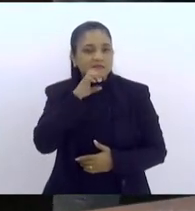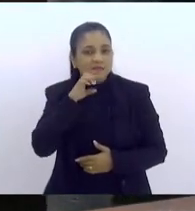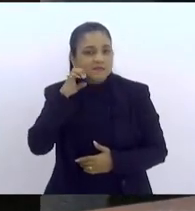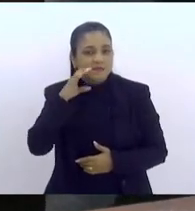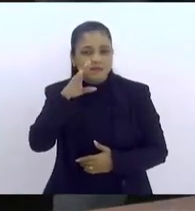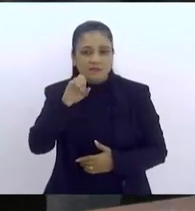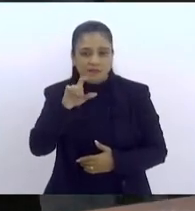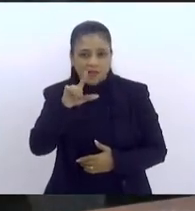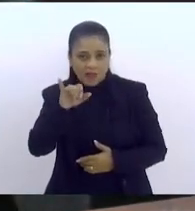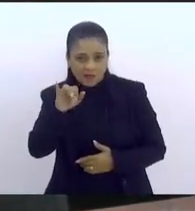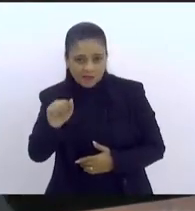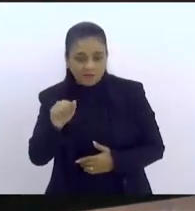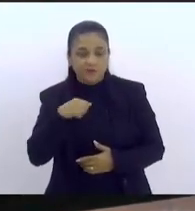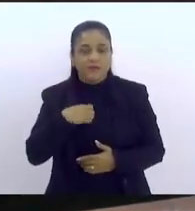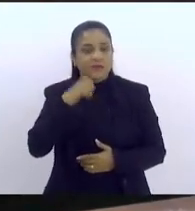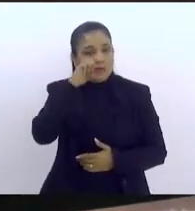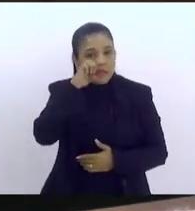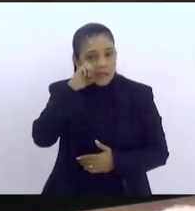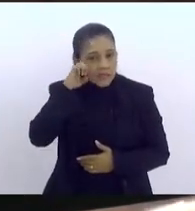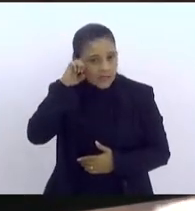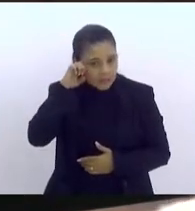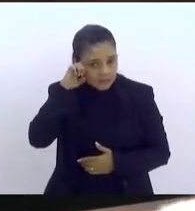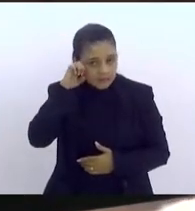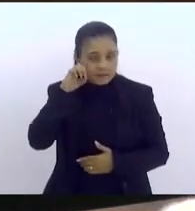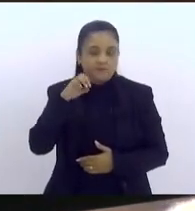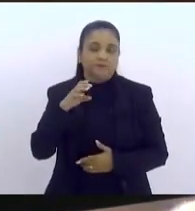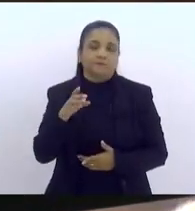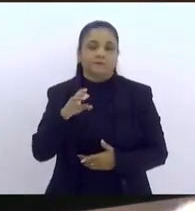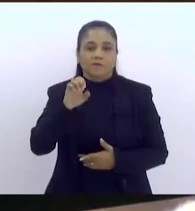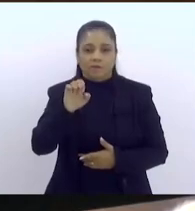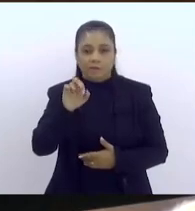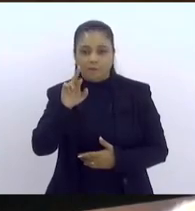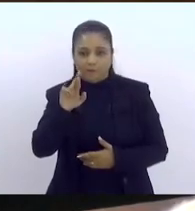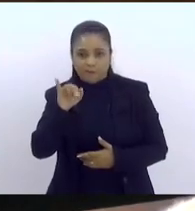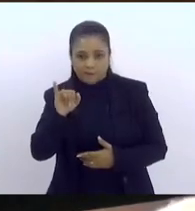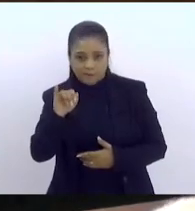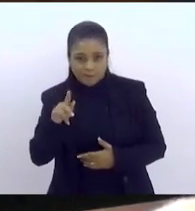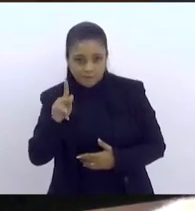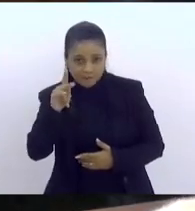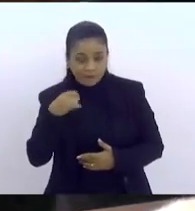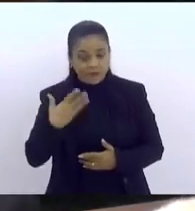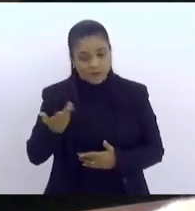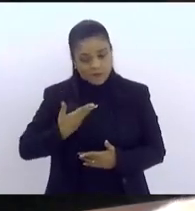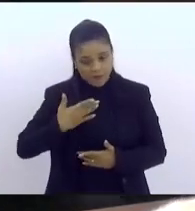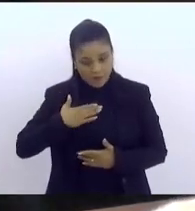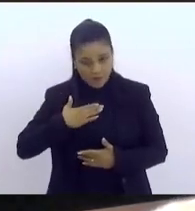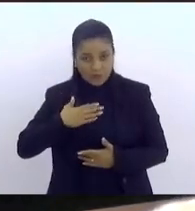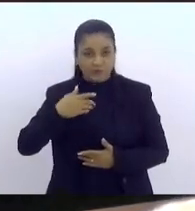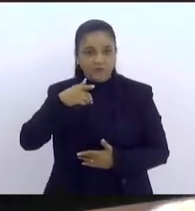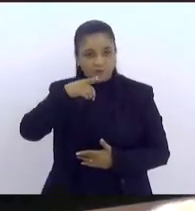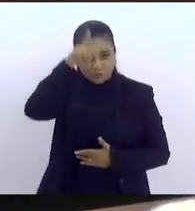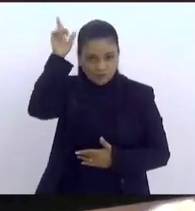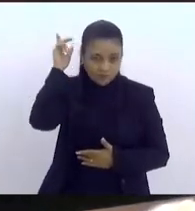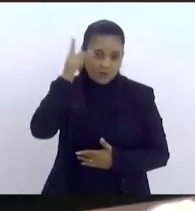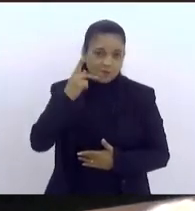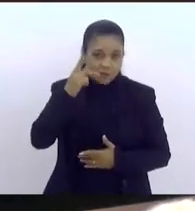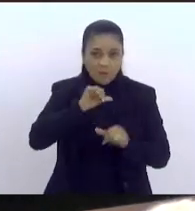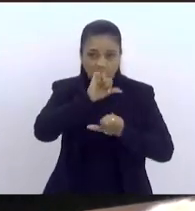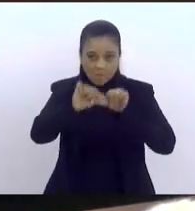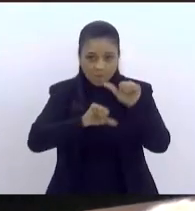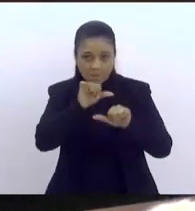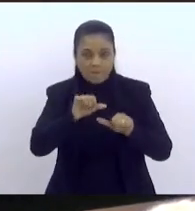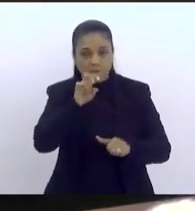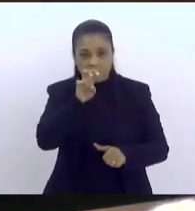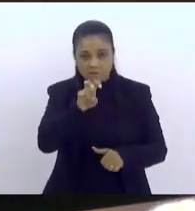Érica Takimoto e esse que vos fala, que altera a lei 5.645